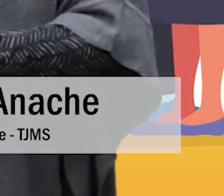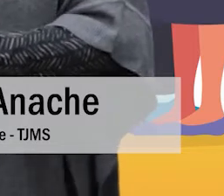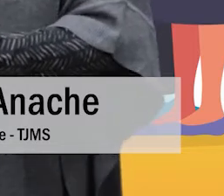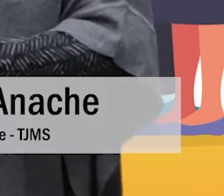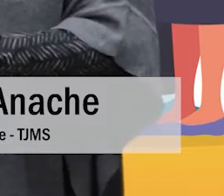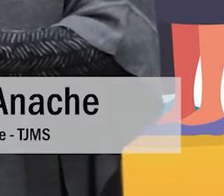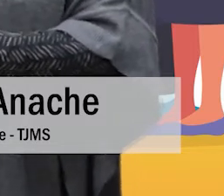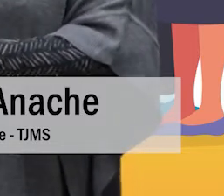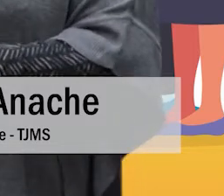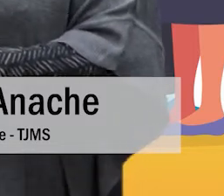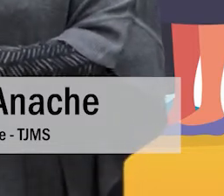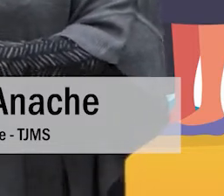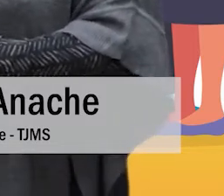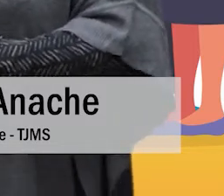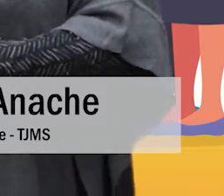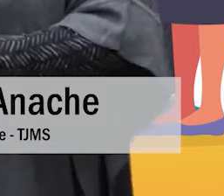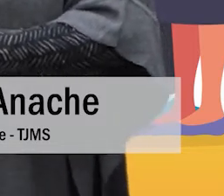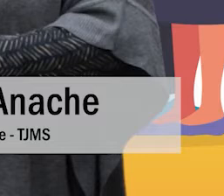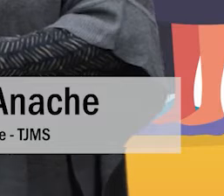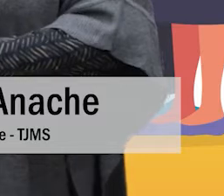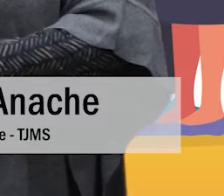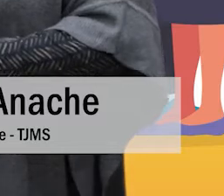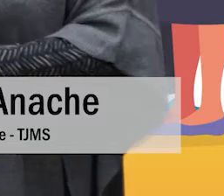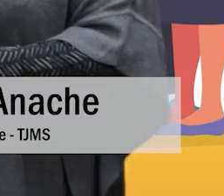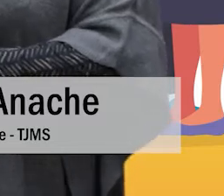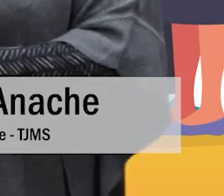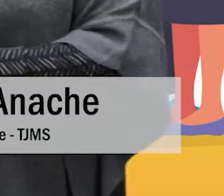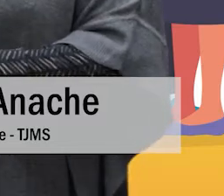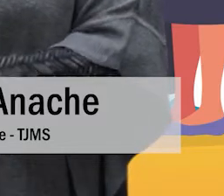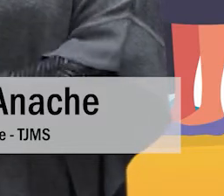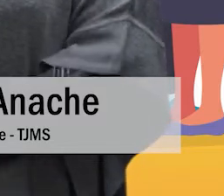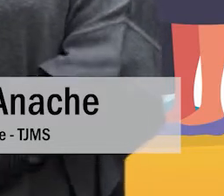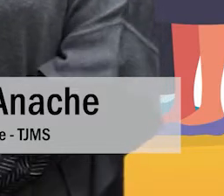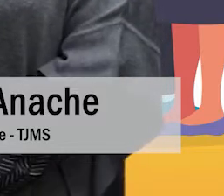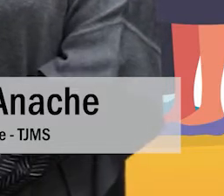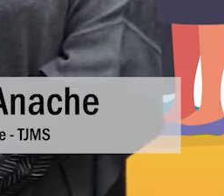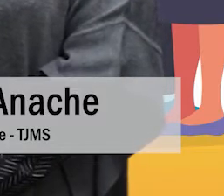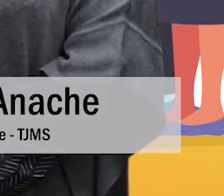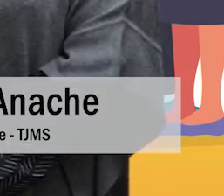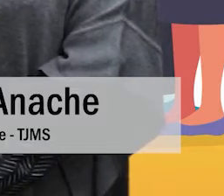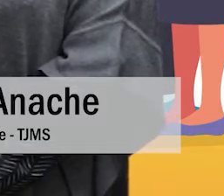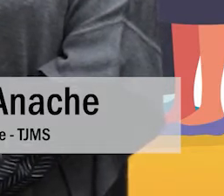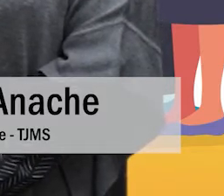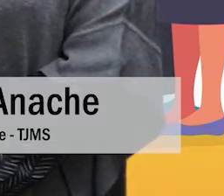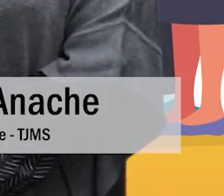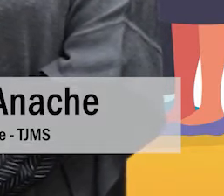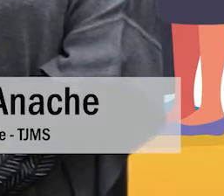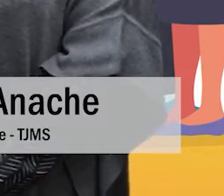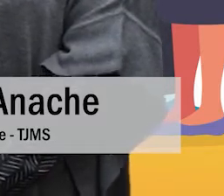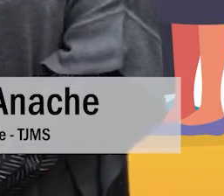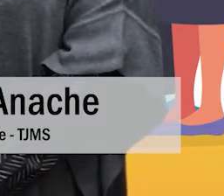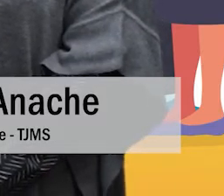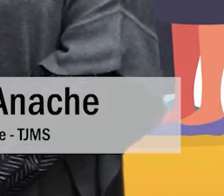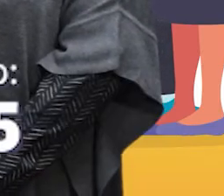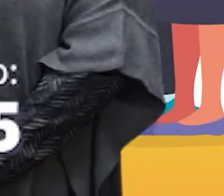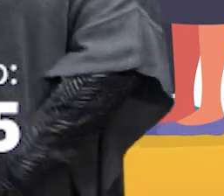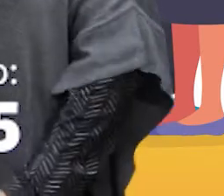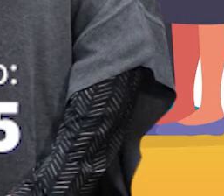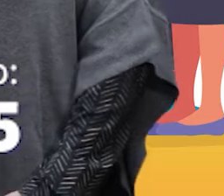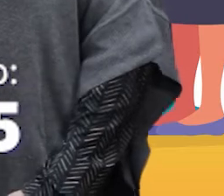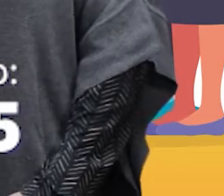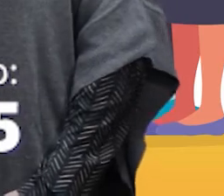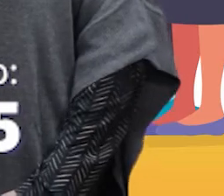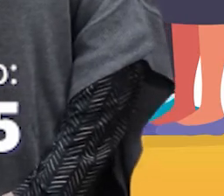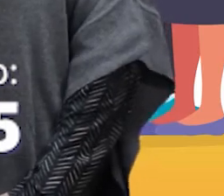estrutura mínima, ela pode nos procurar para se cadastrar no programa. E a quem ela deve procurar para ter informações?